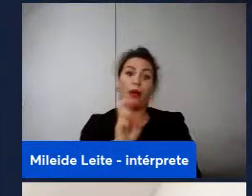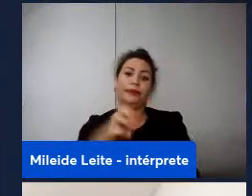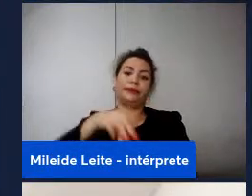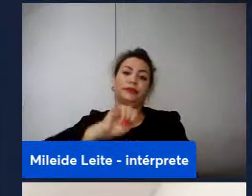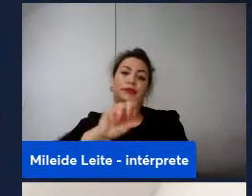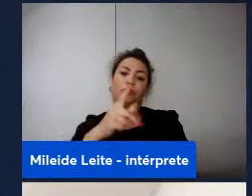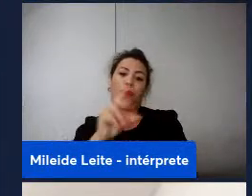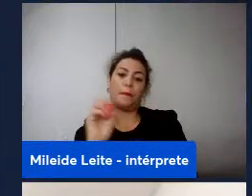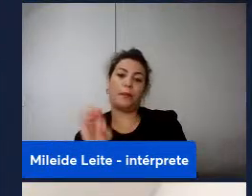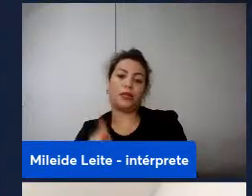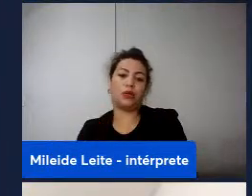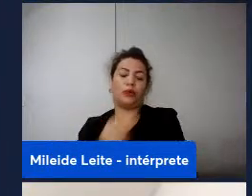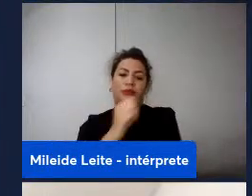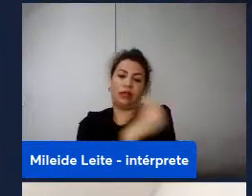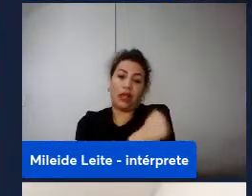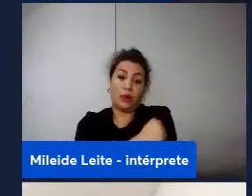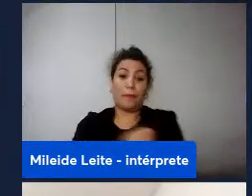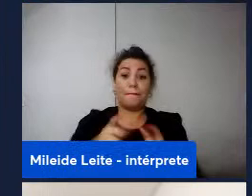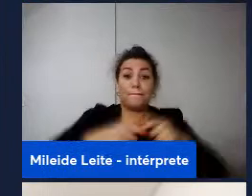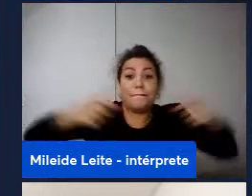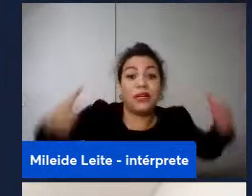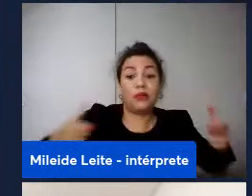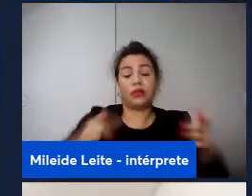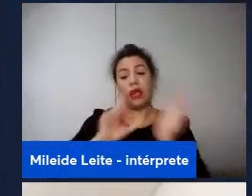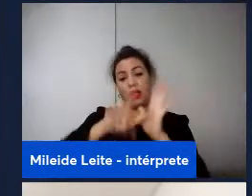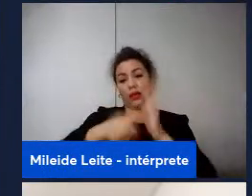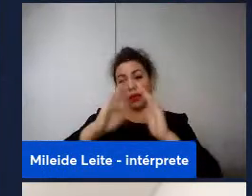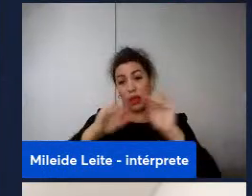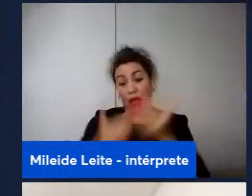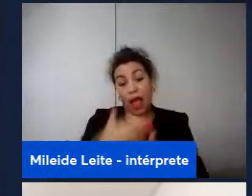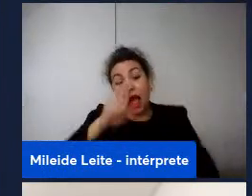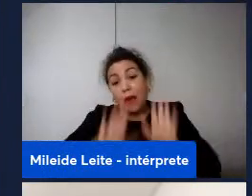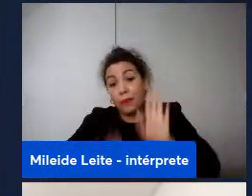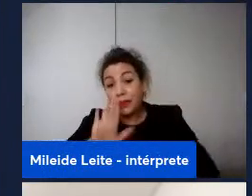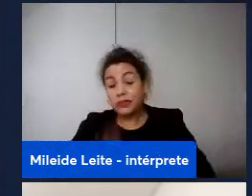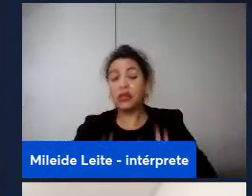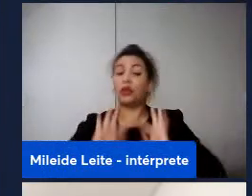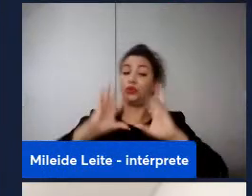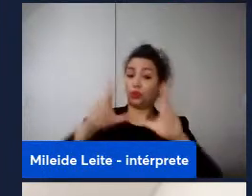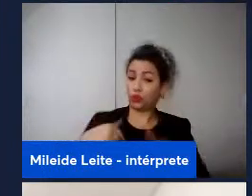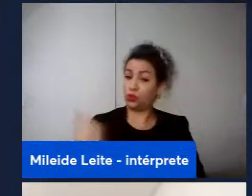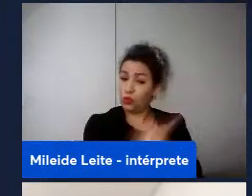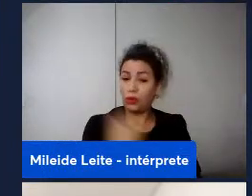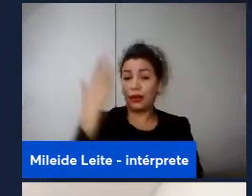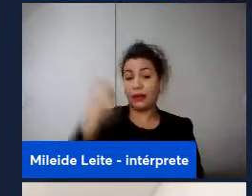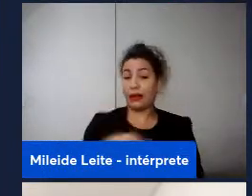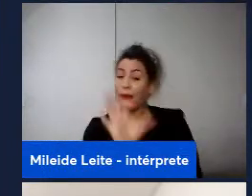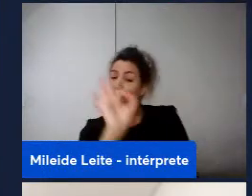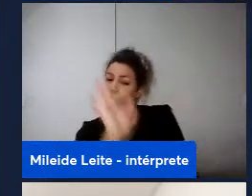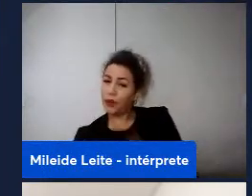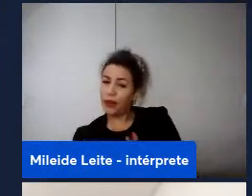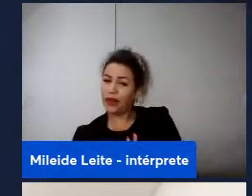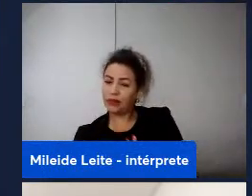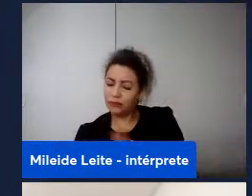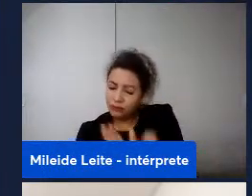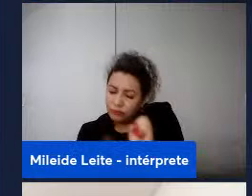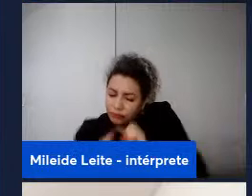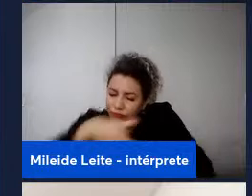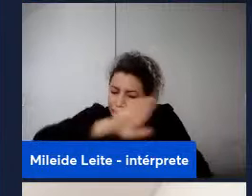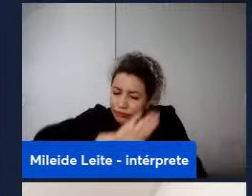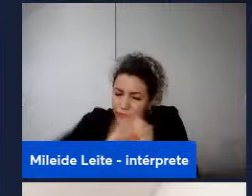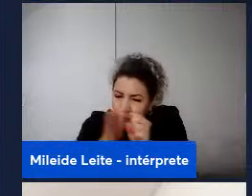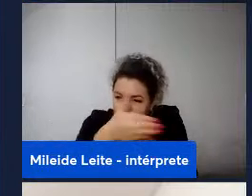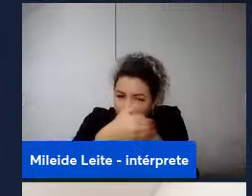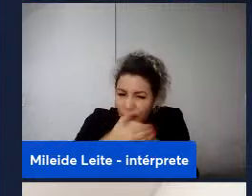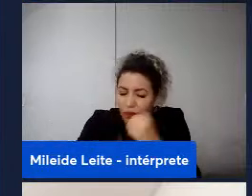14% da população tinha atraso escolar. Apesar de todos sabermos um percentual mascarado pelo chamado